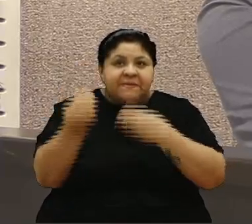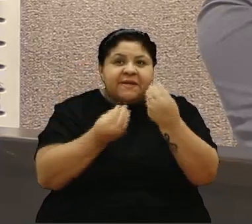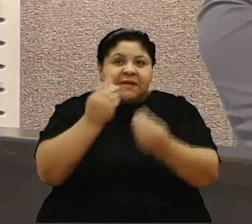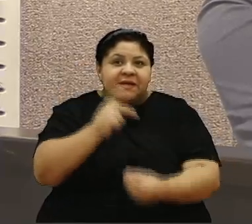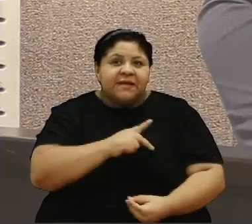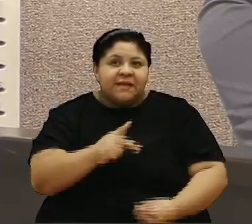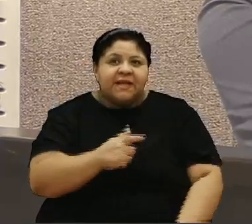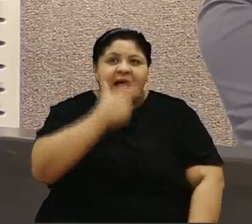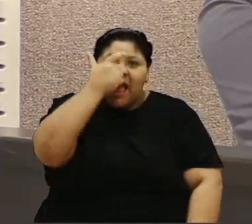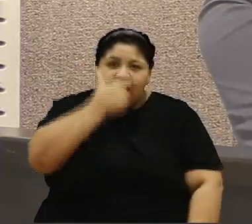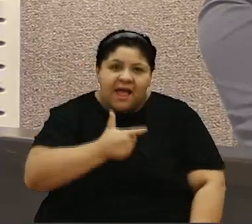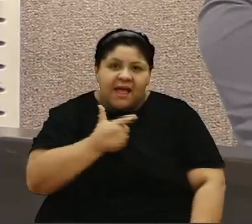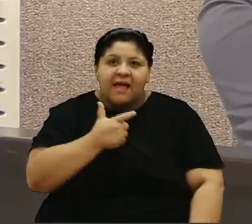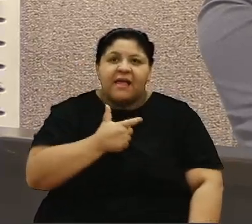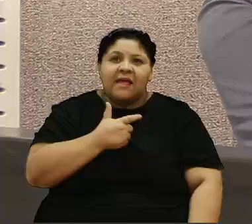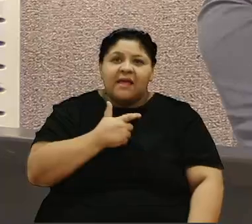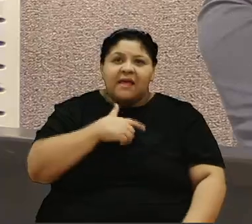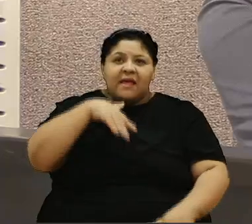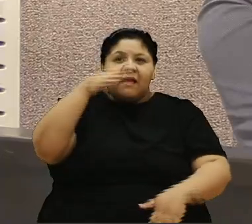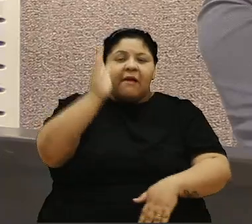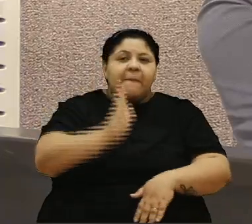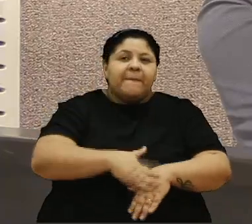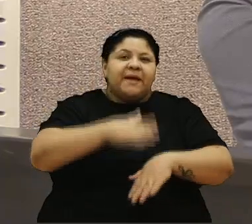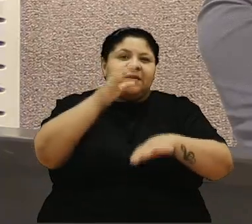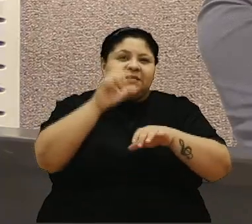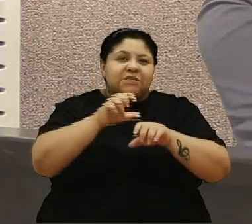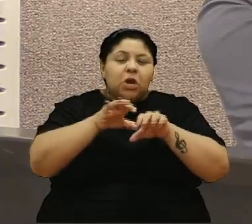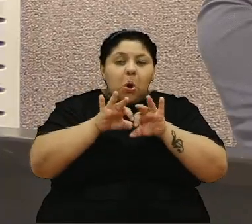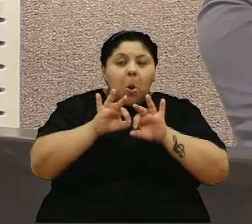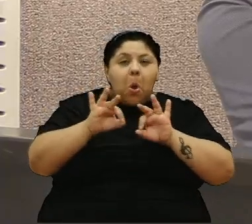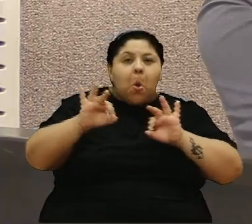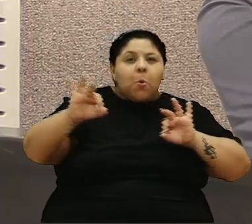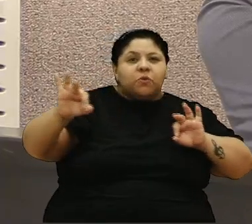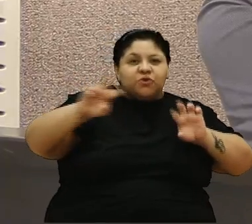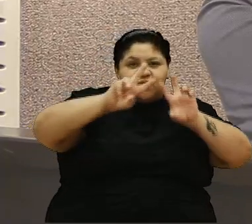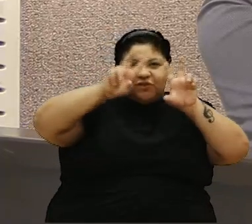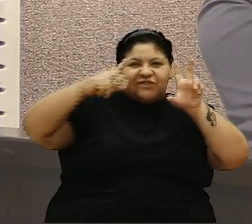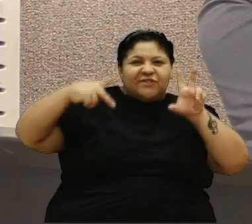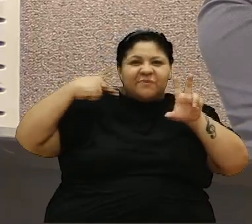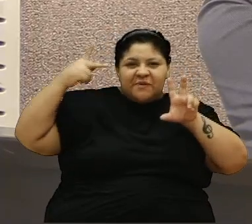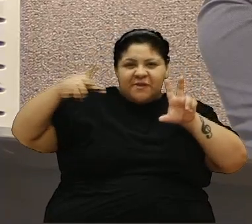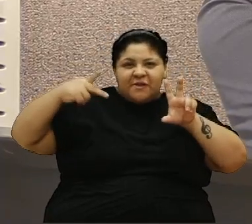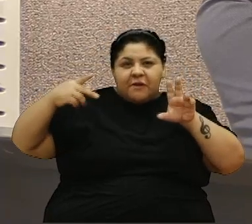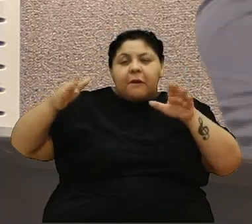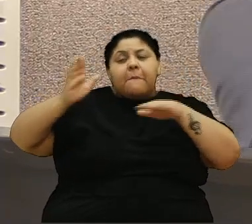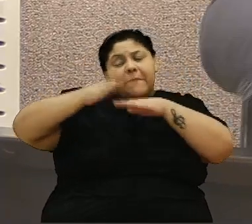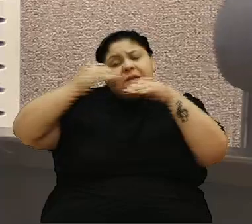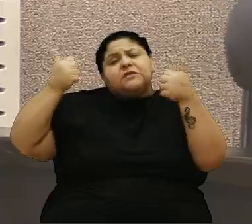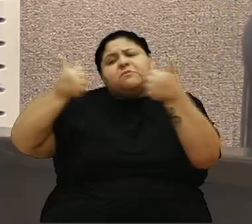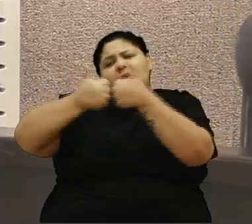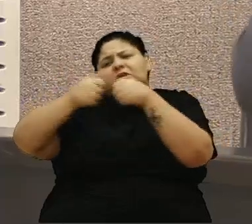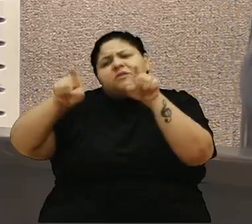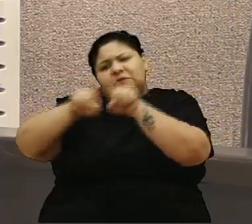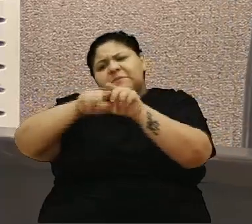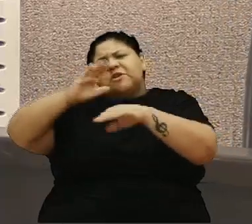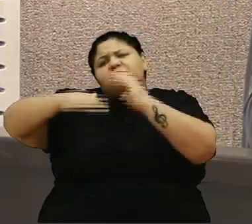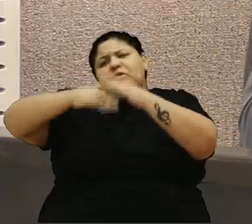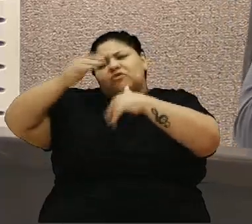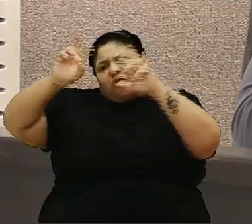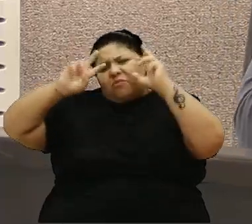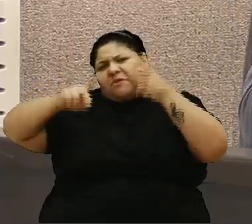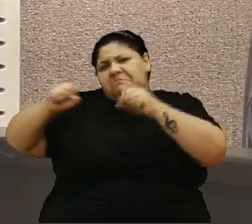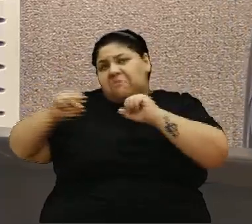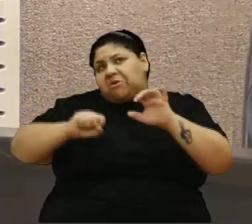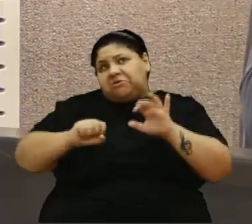que acho que é a mais distante dos campos políticos e mais próximo aí de uma construção humanizada, né? Se é que a gente pode